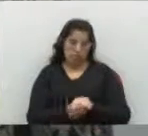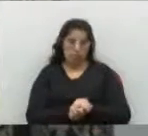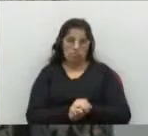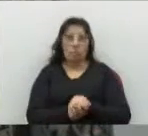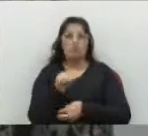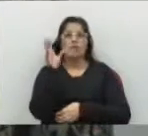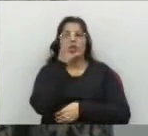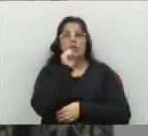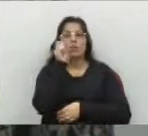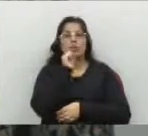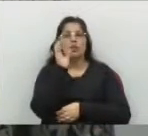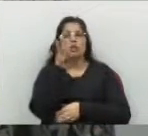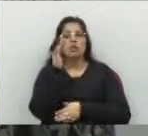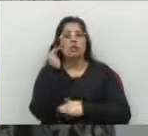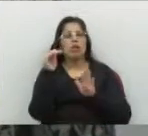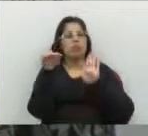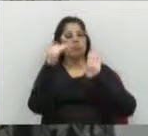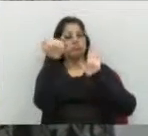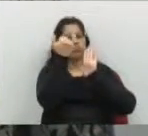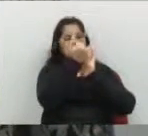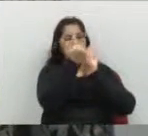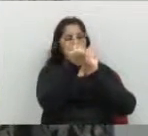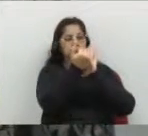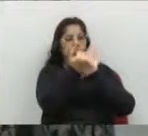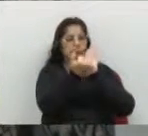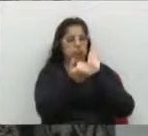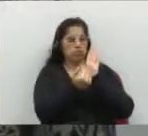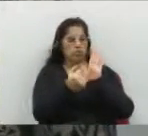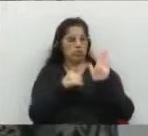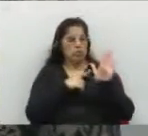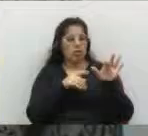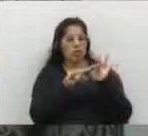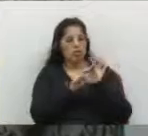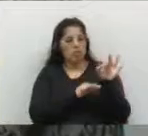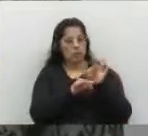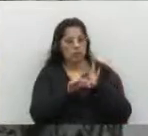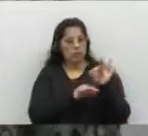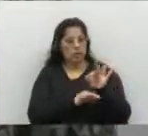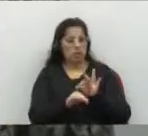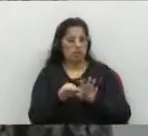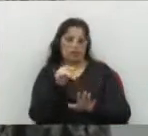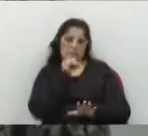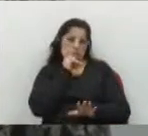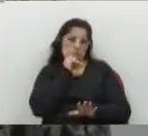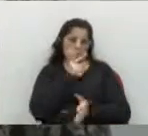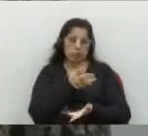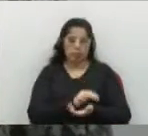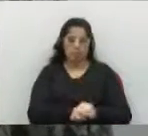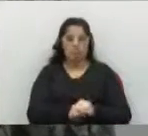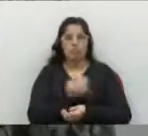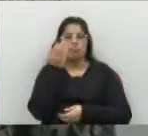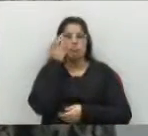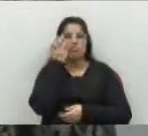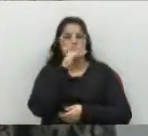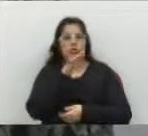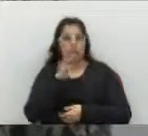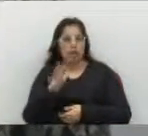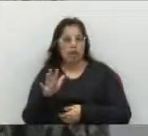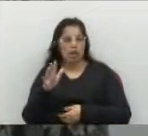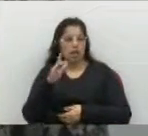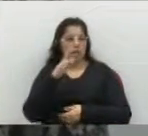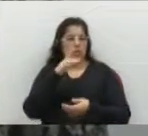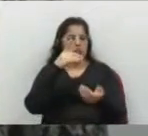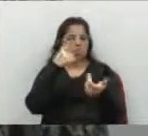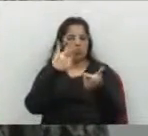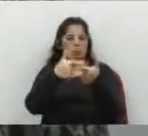já atende. Nós temos um programa especializado, criança diabética, criança com outro tipo